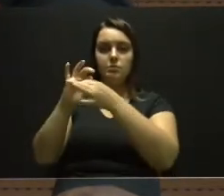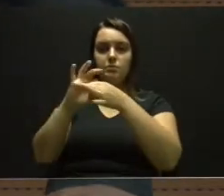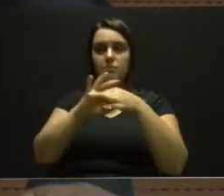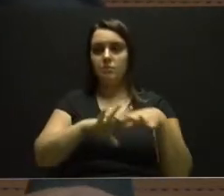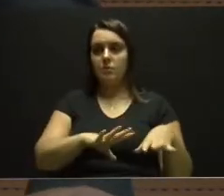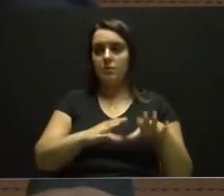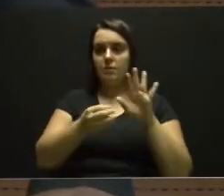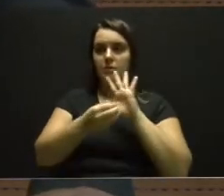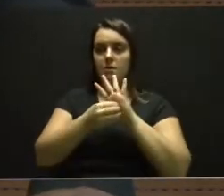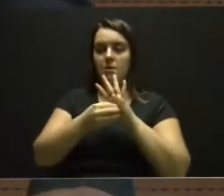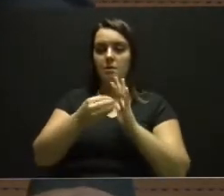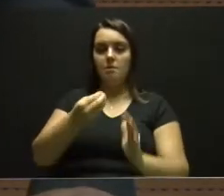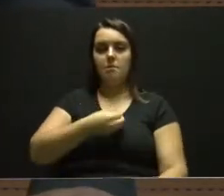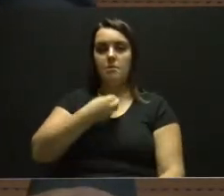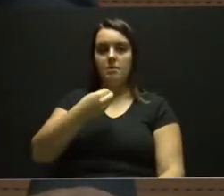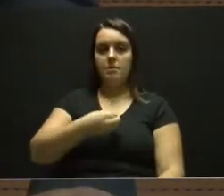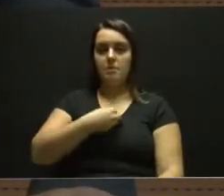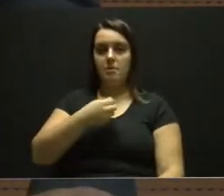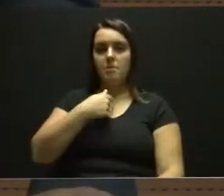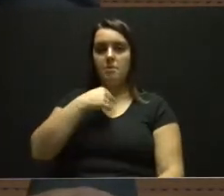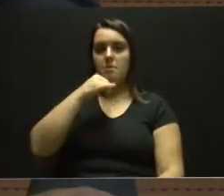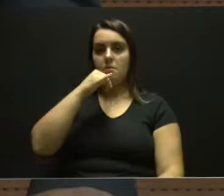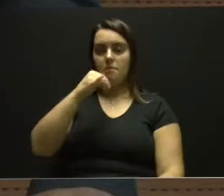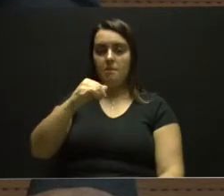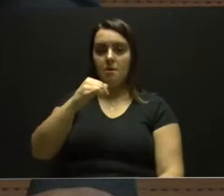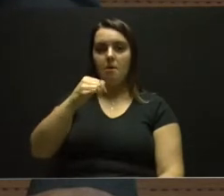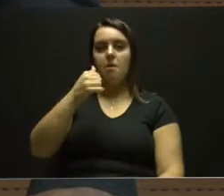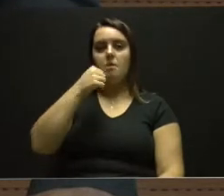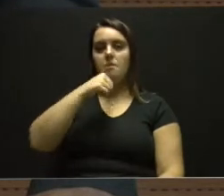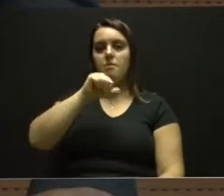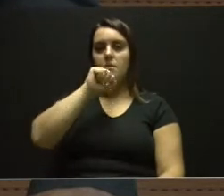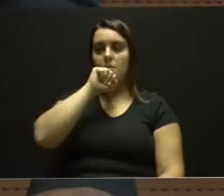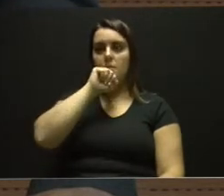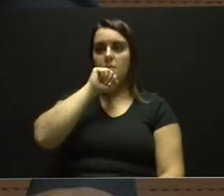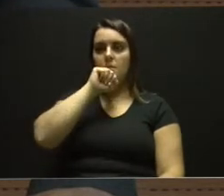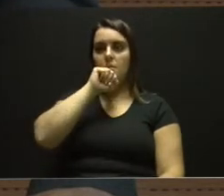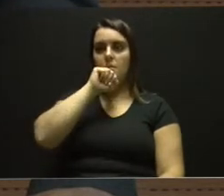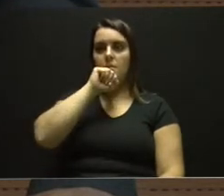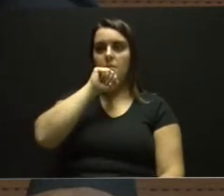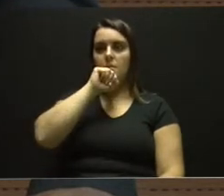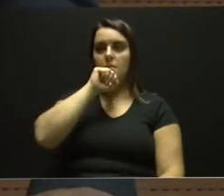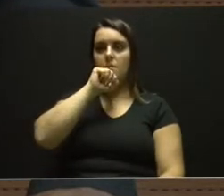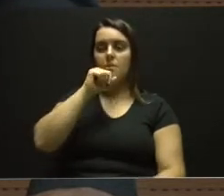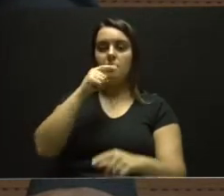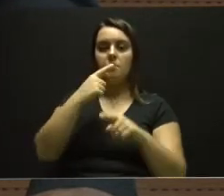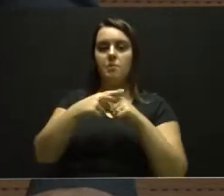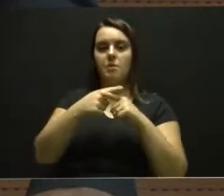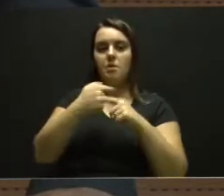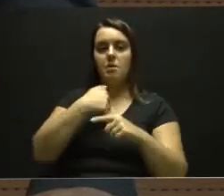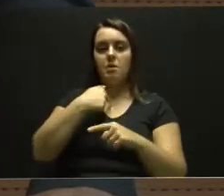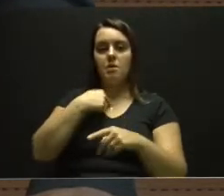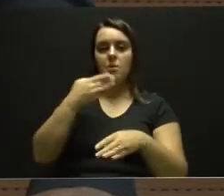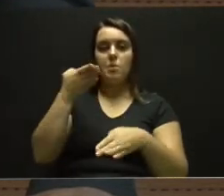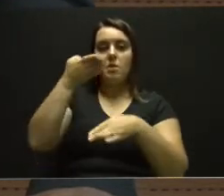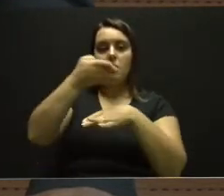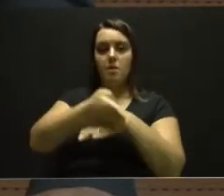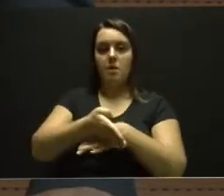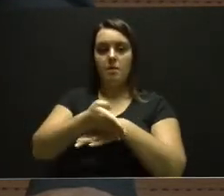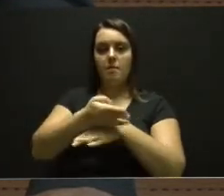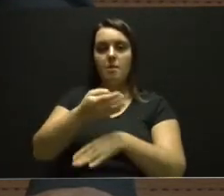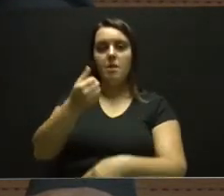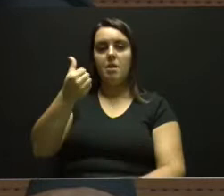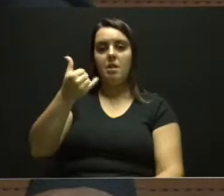eu falo bastante da minha mãe porque eu entrei no caratê com seis anos de idade através do meu pai